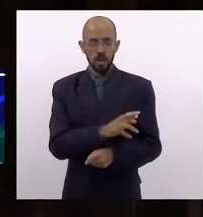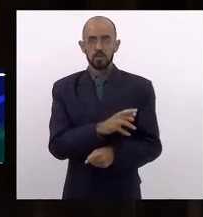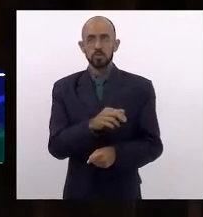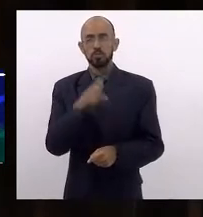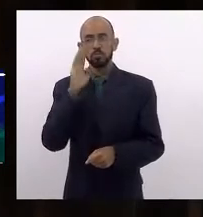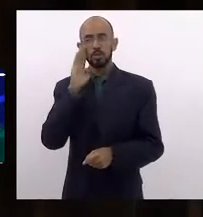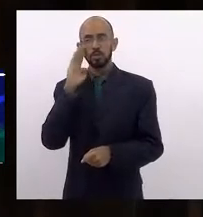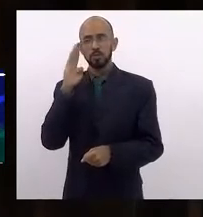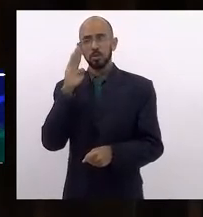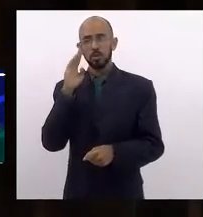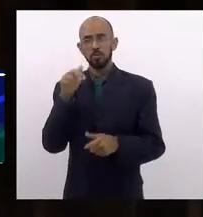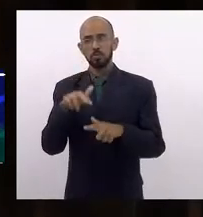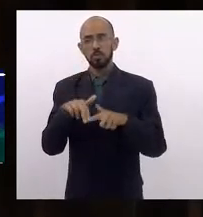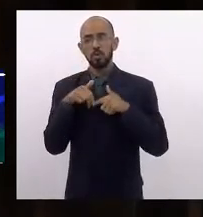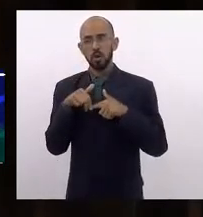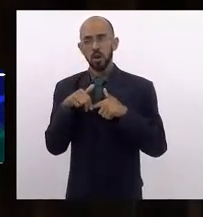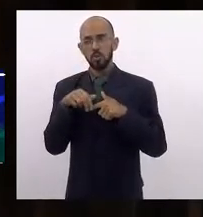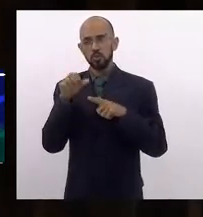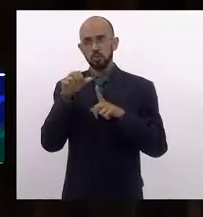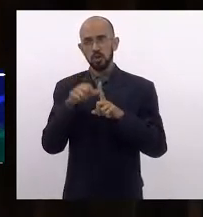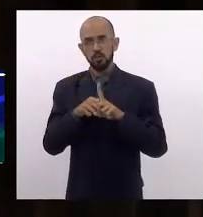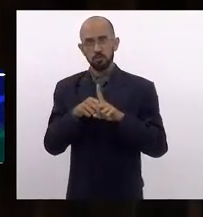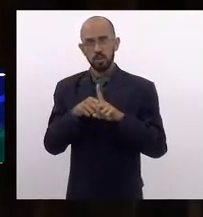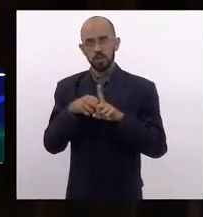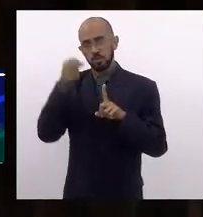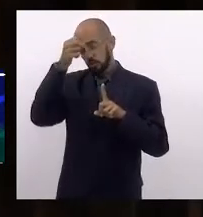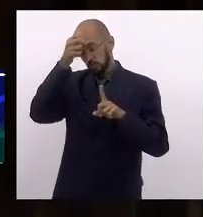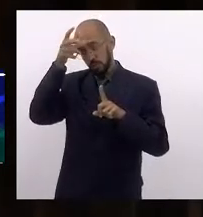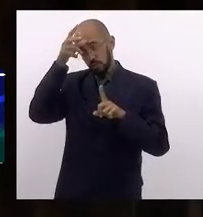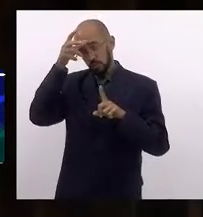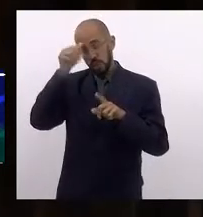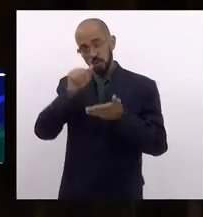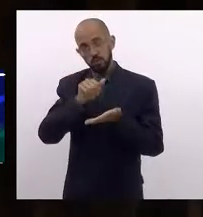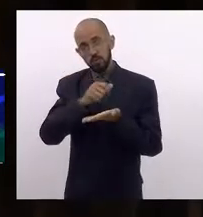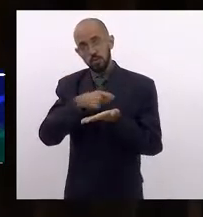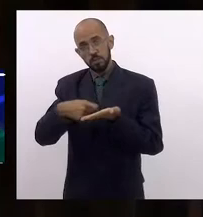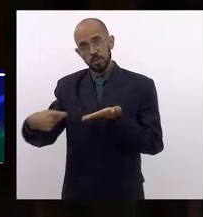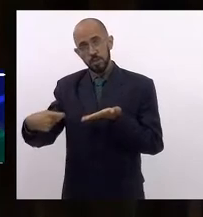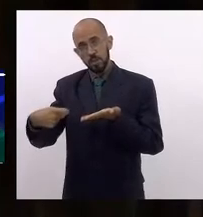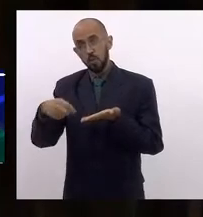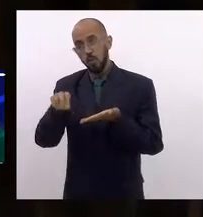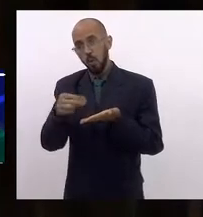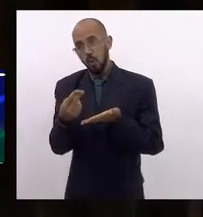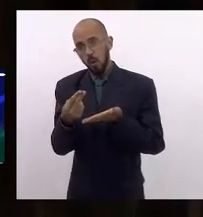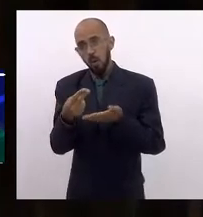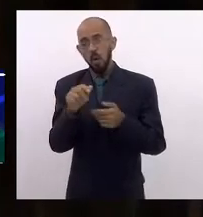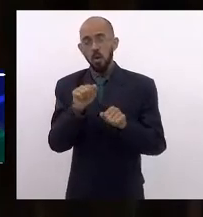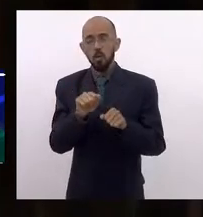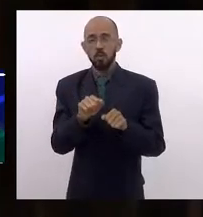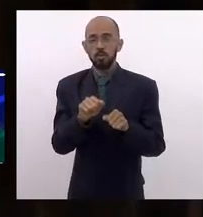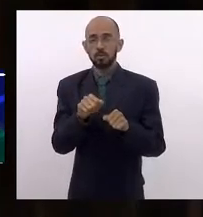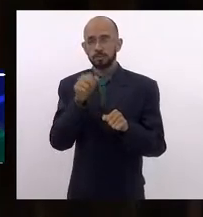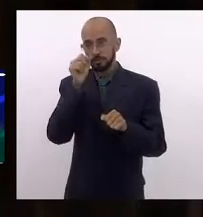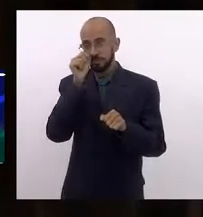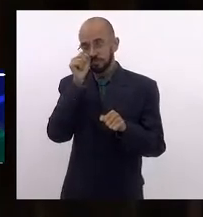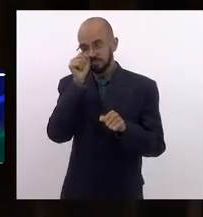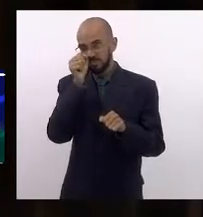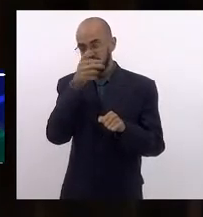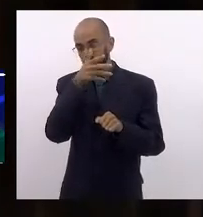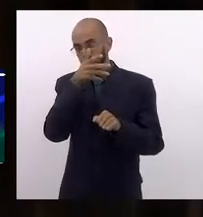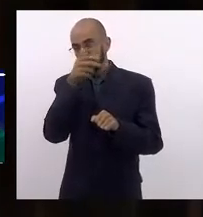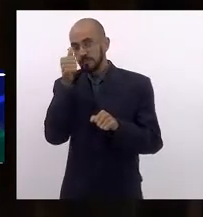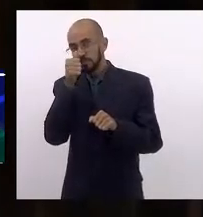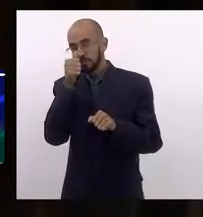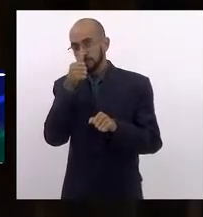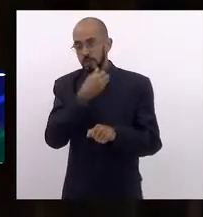principalmente pelos nove meses do prefeito foi afastado aí ou você para salvar o